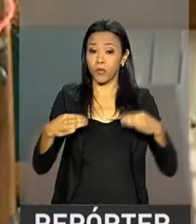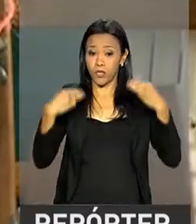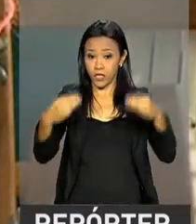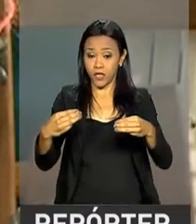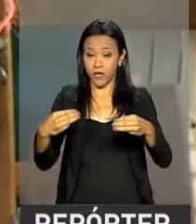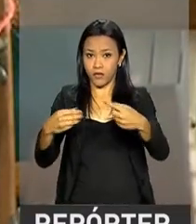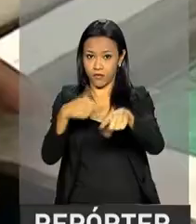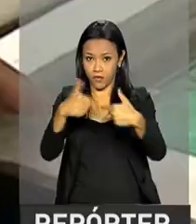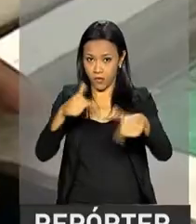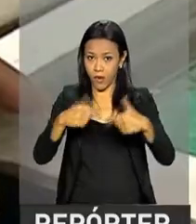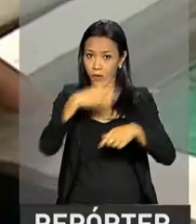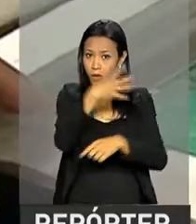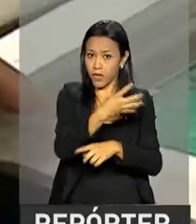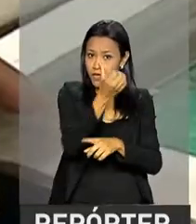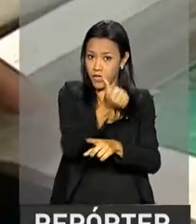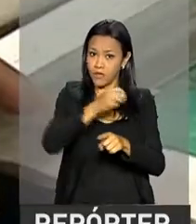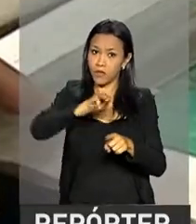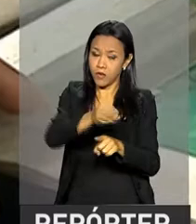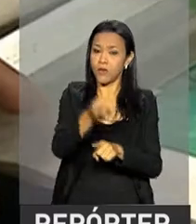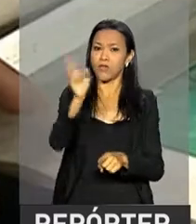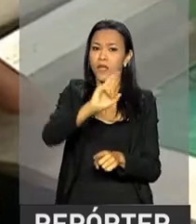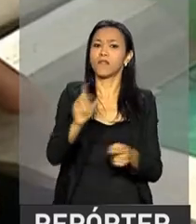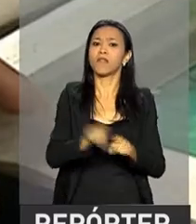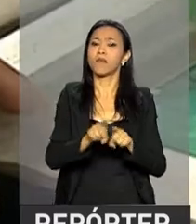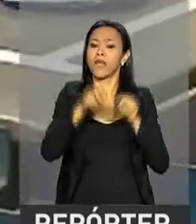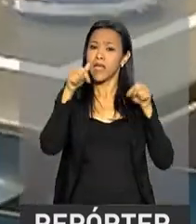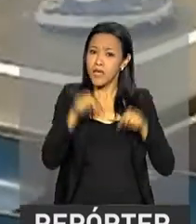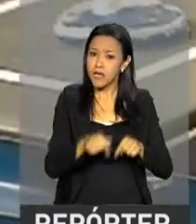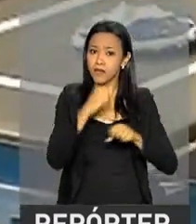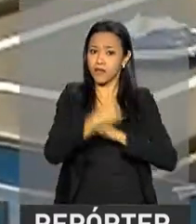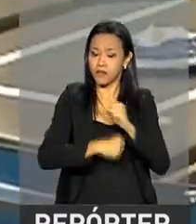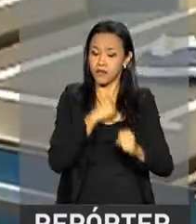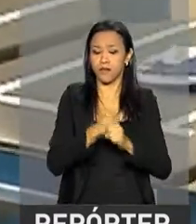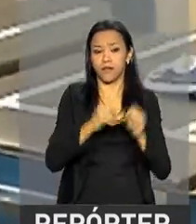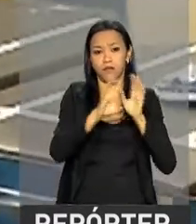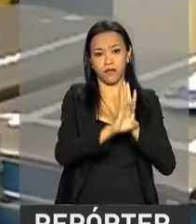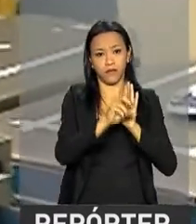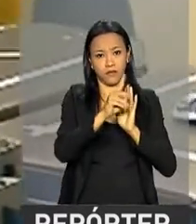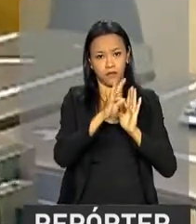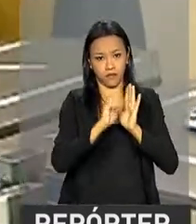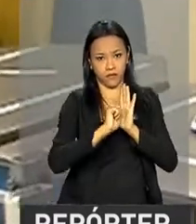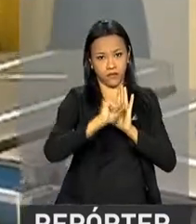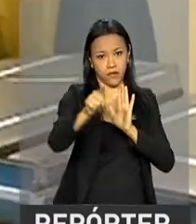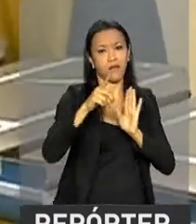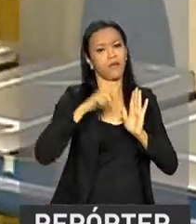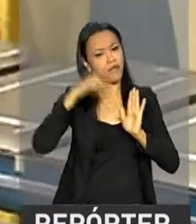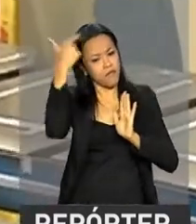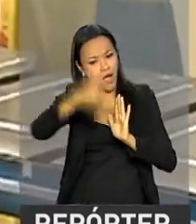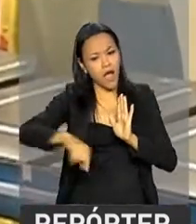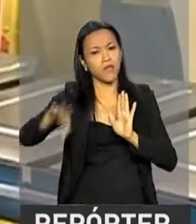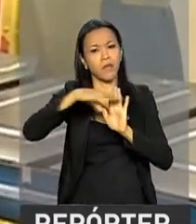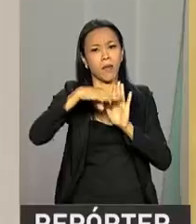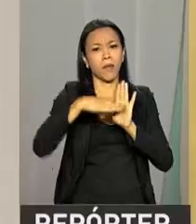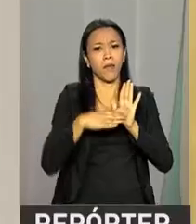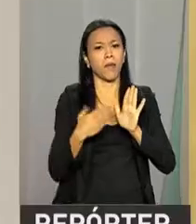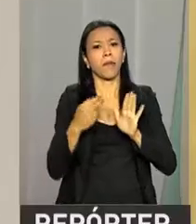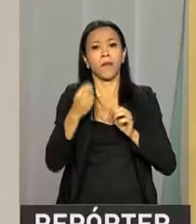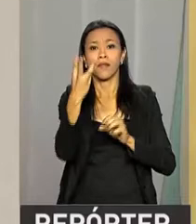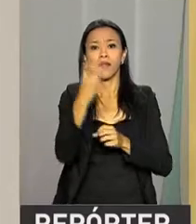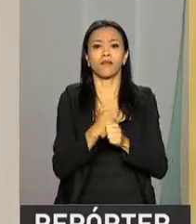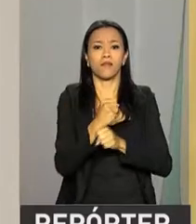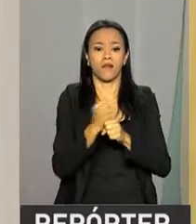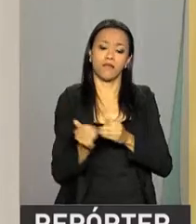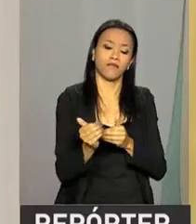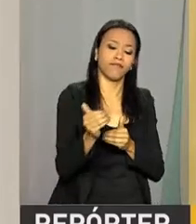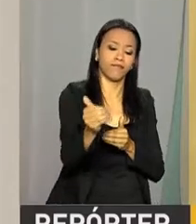reais no segmento e ainda este ano o edital prevê mais 25 milhões em recursos para os próximos três anos as políticas